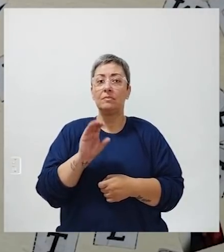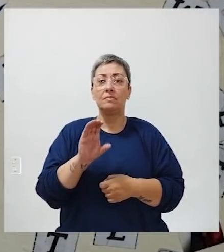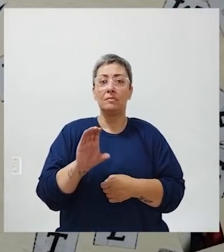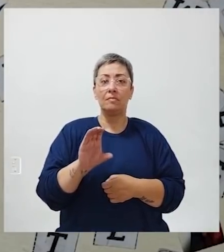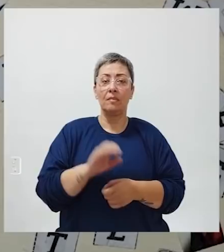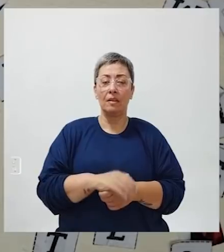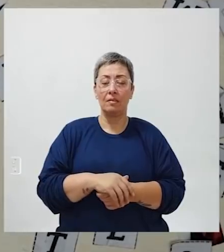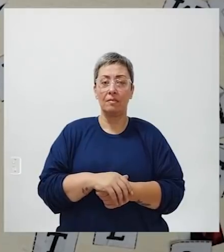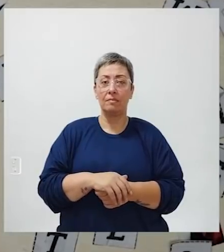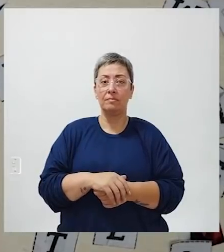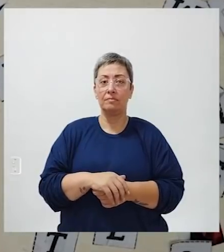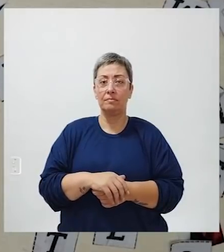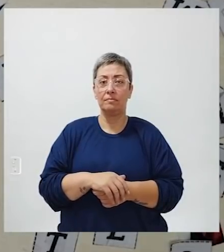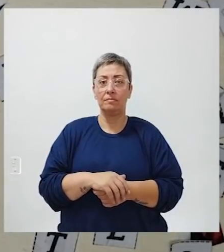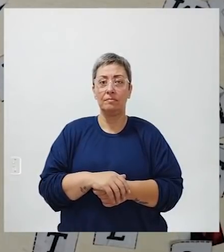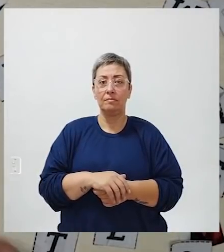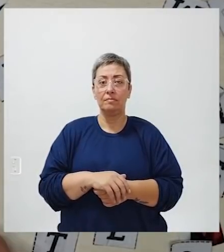faz?